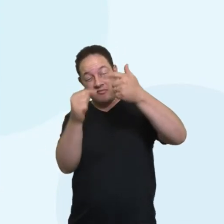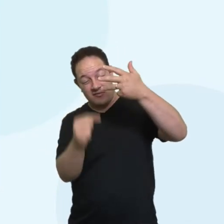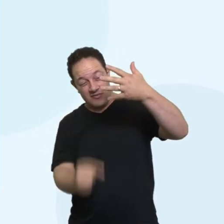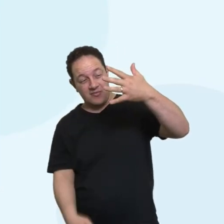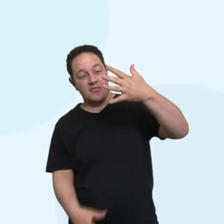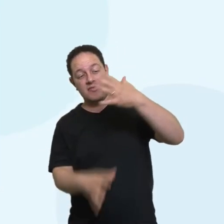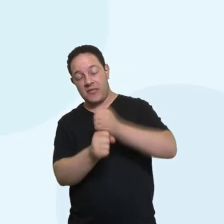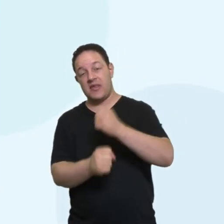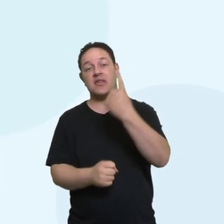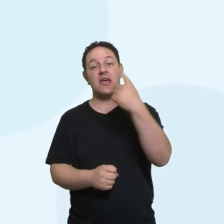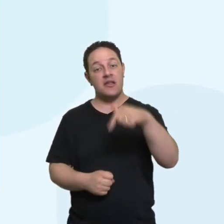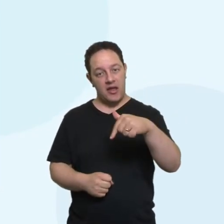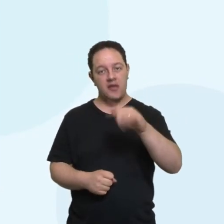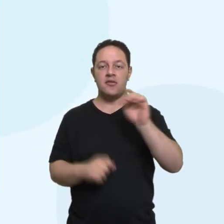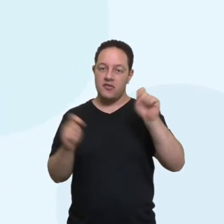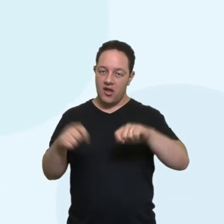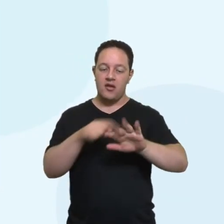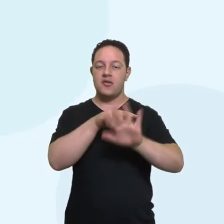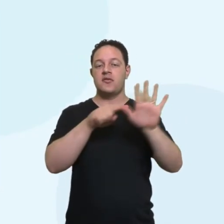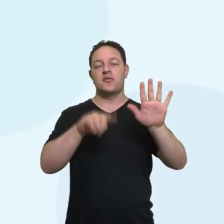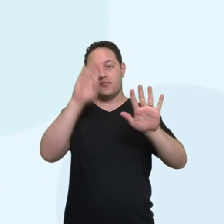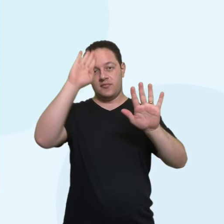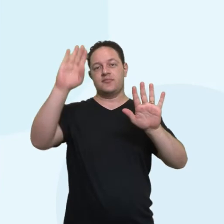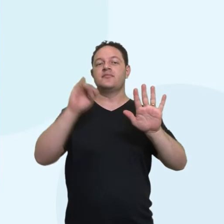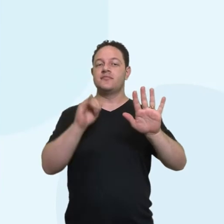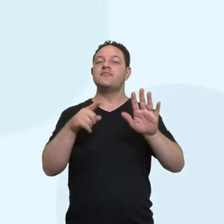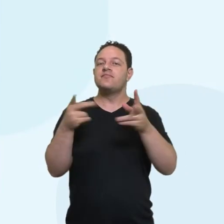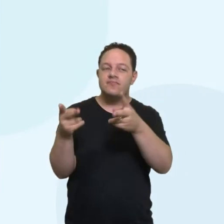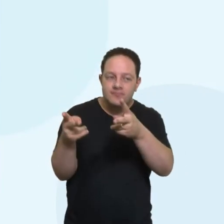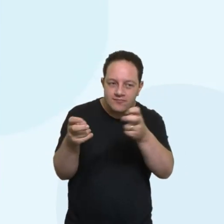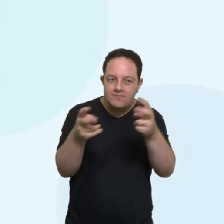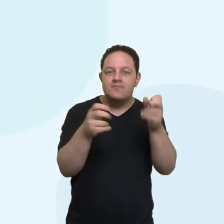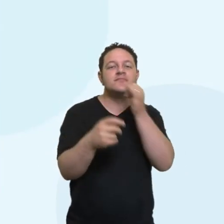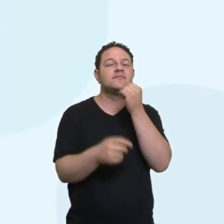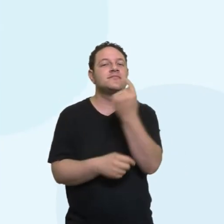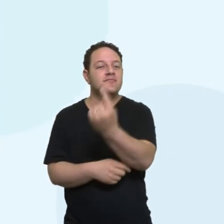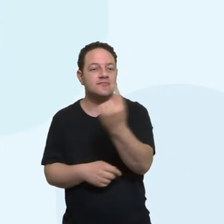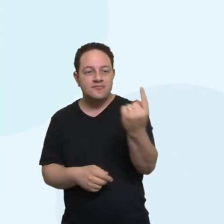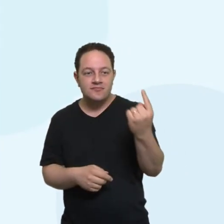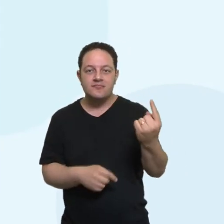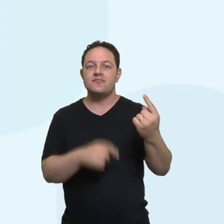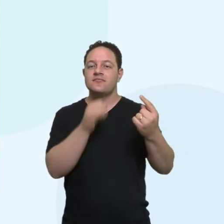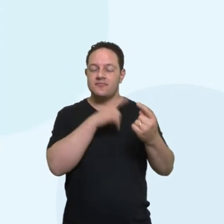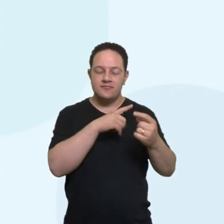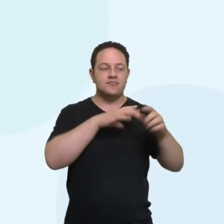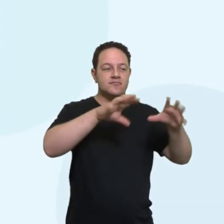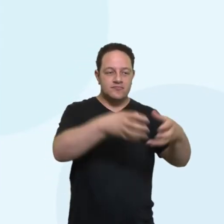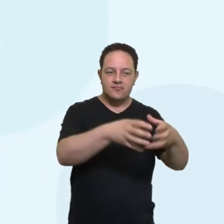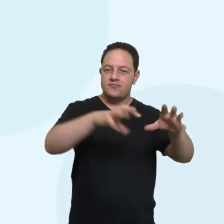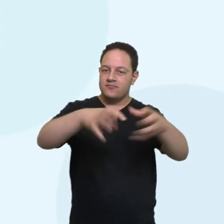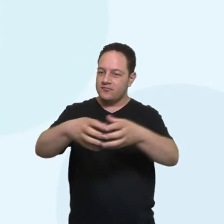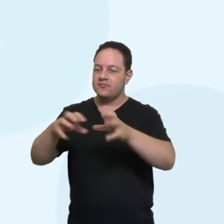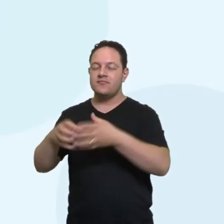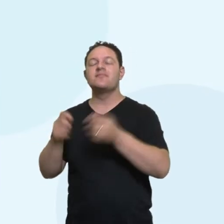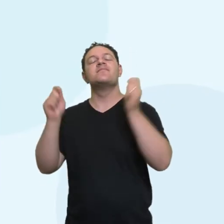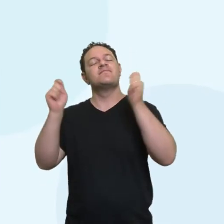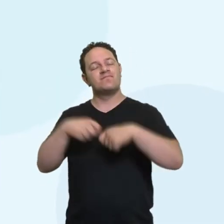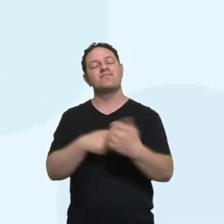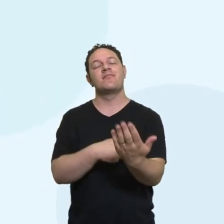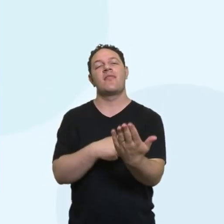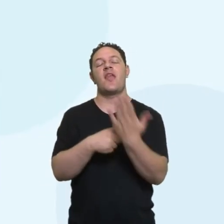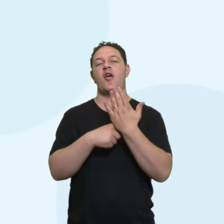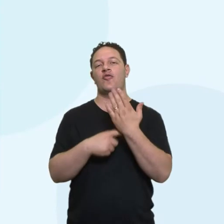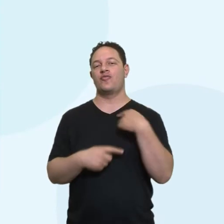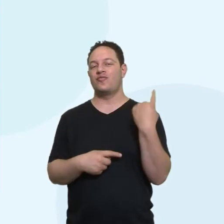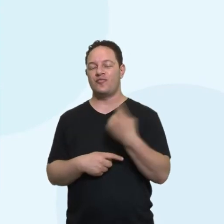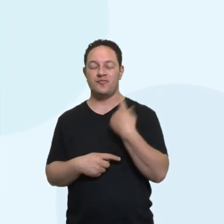e aí Nessa situação a gente consegue ver nitidamente né que cada uma desses grandes grupos Podem sim ajudar a gente